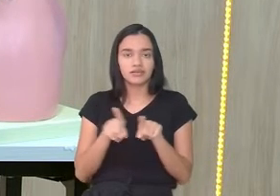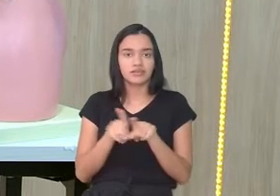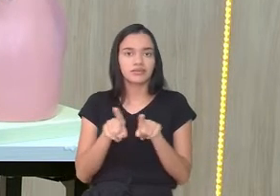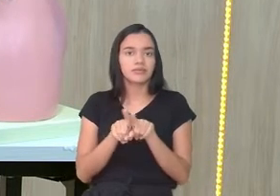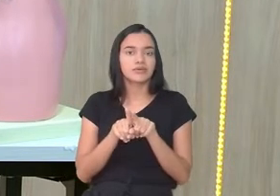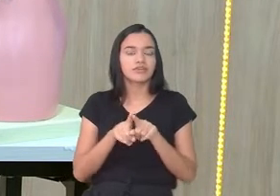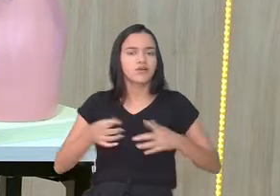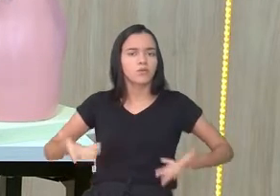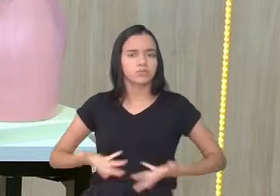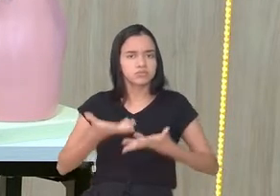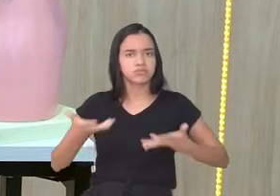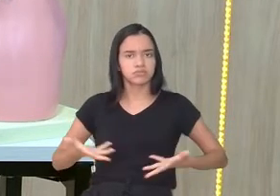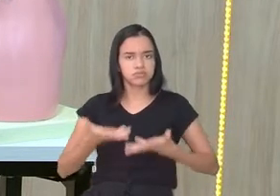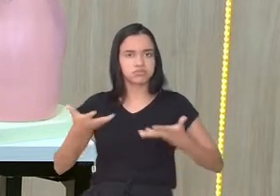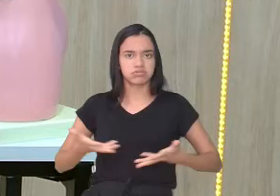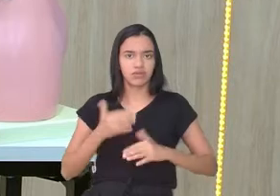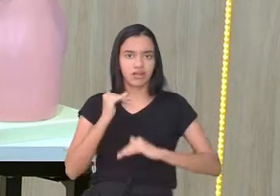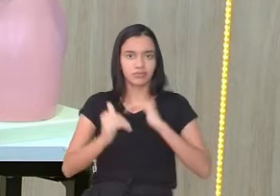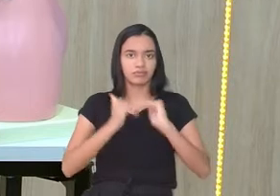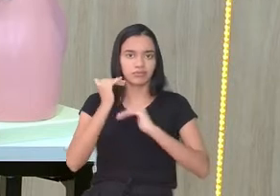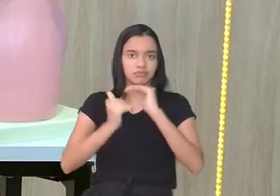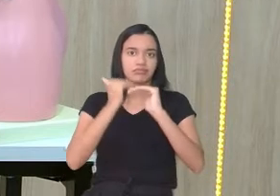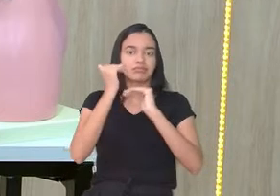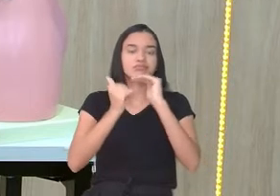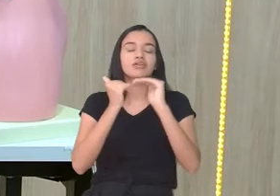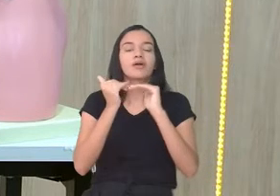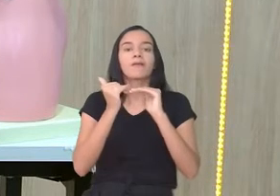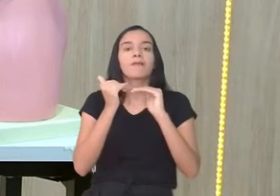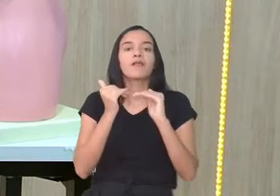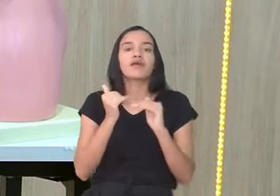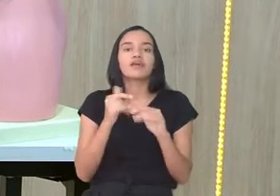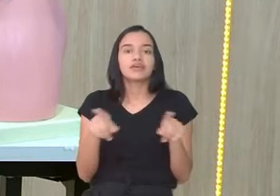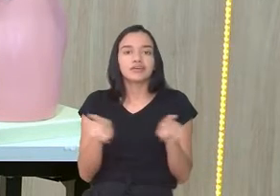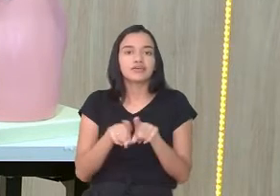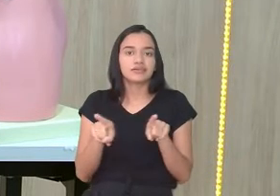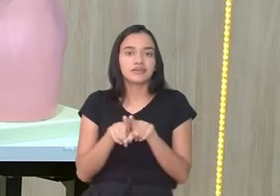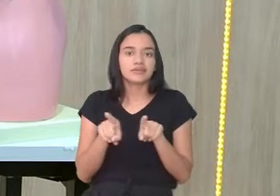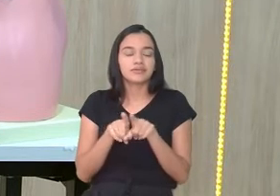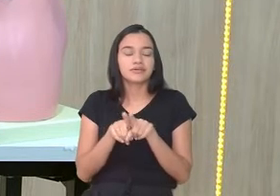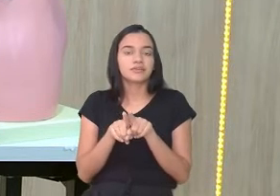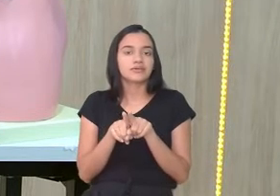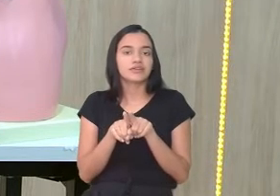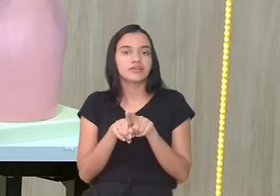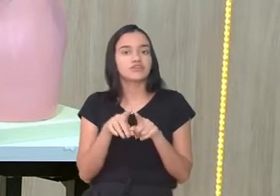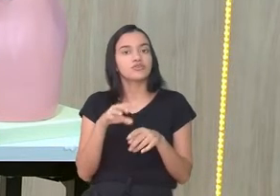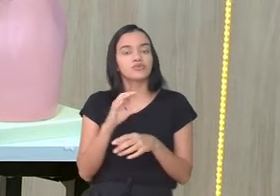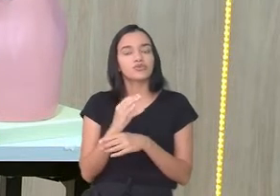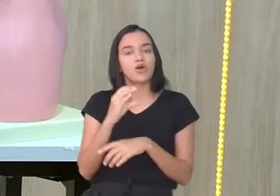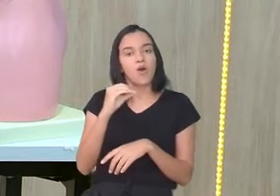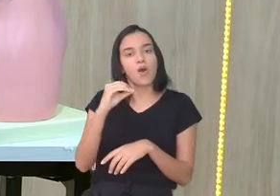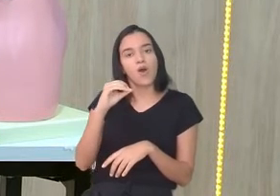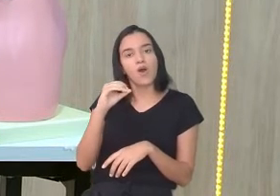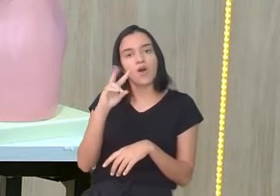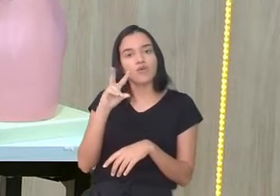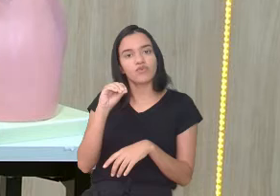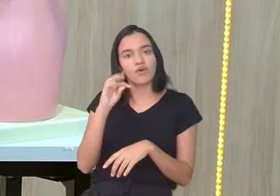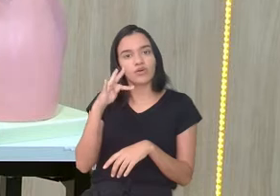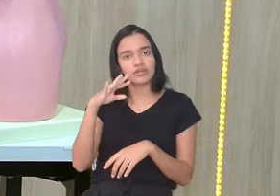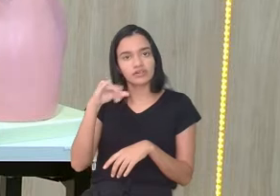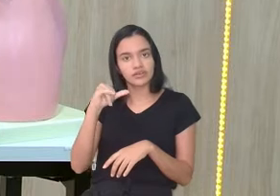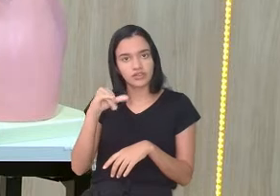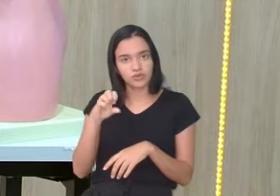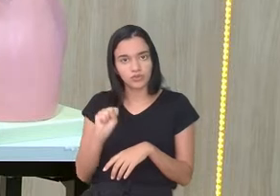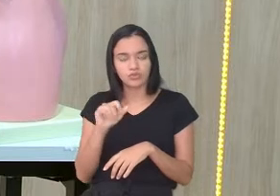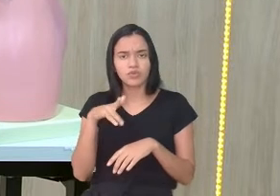vão estimular o desenvolvimento e a liberação dos ovócitos do ovário até as tubas